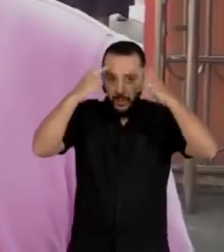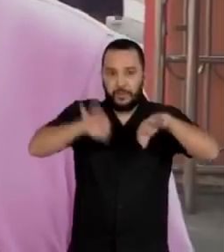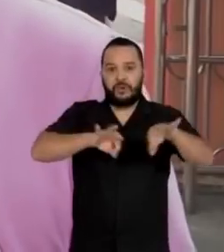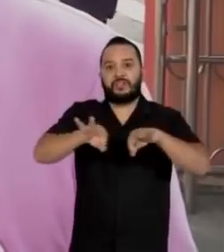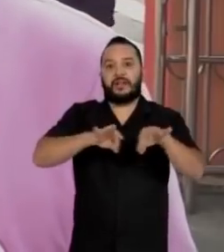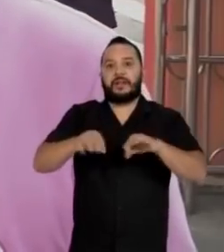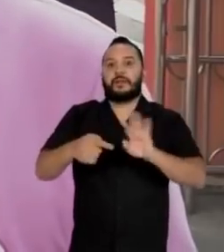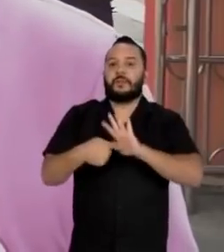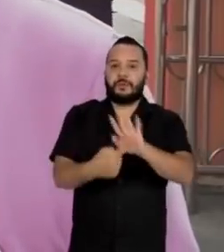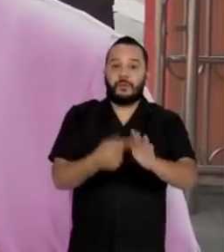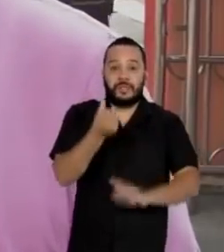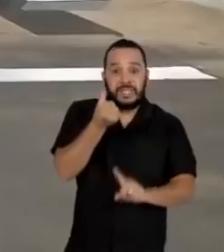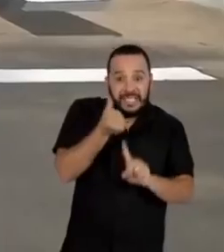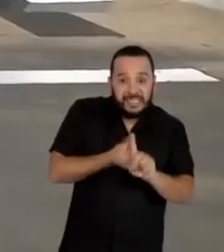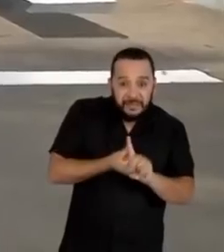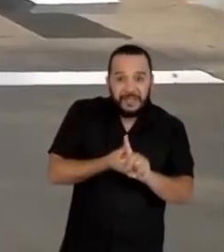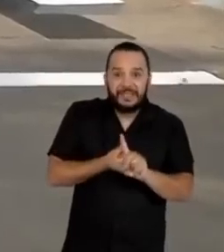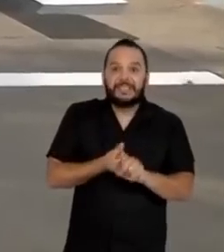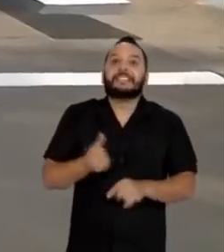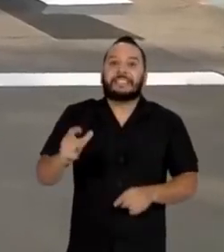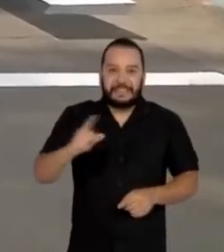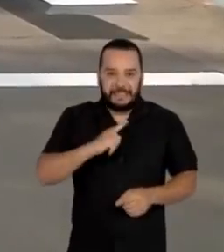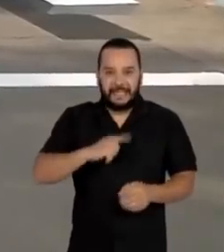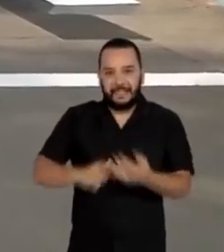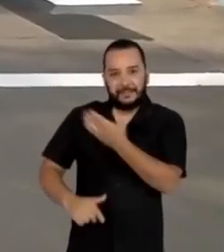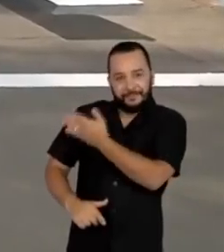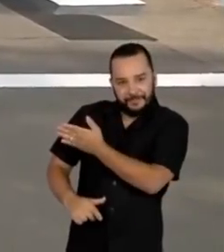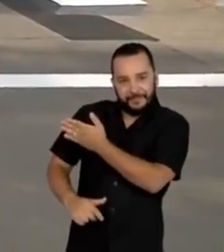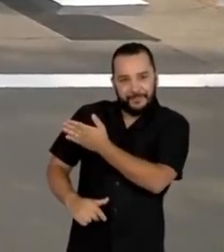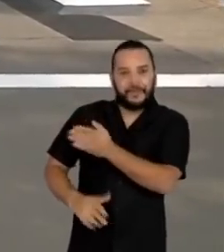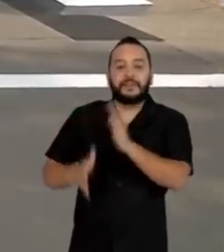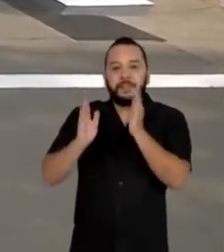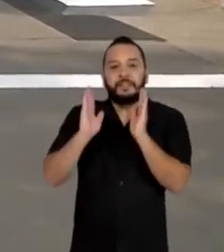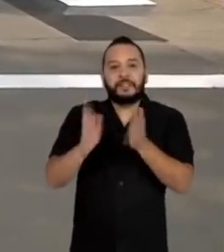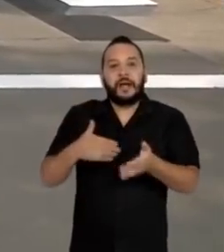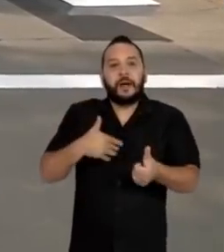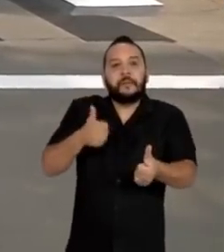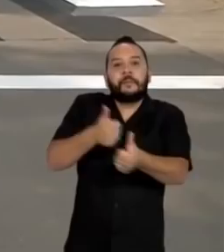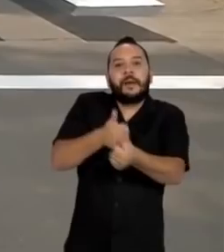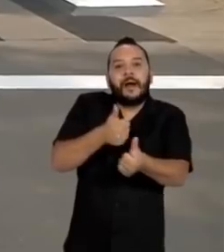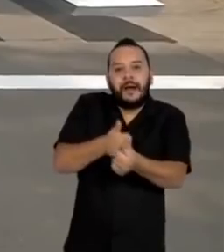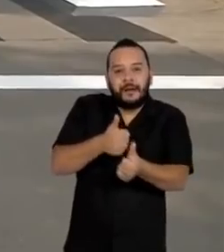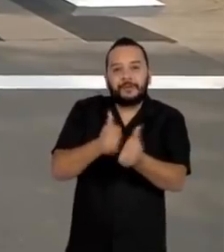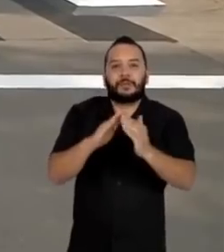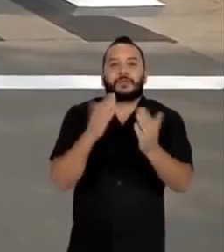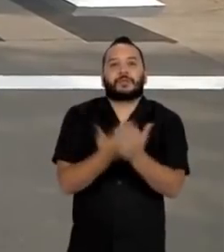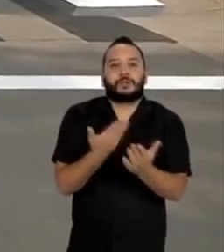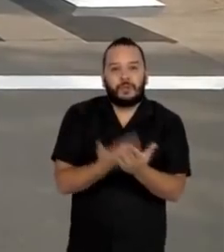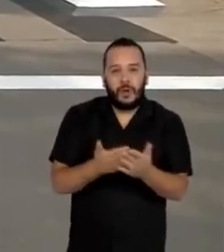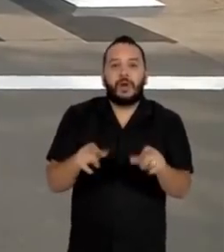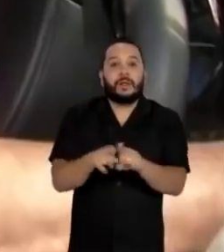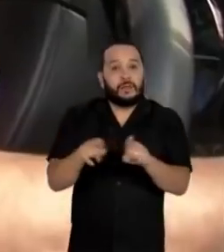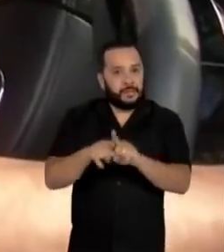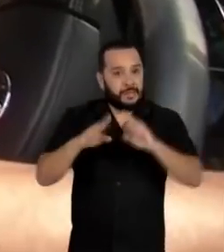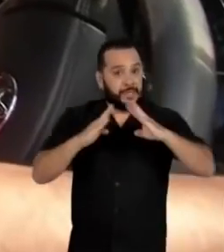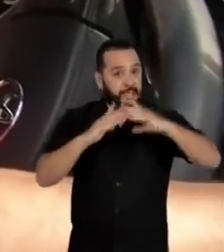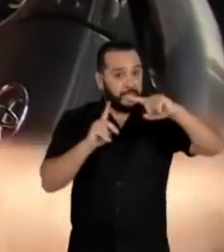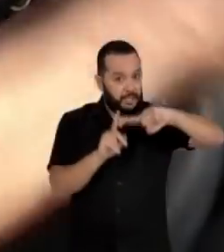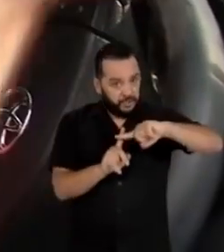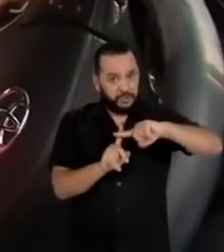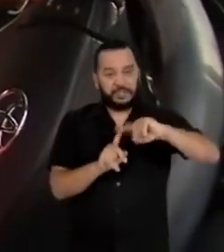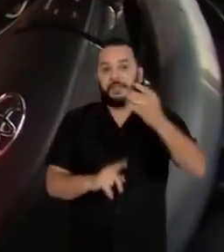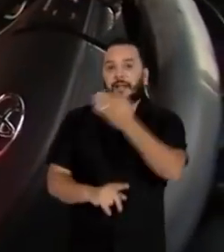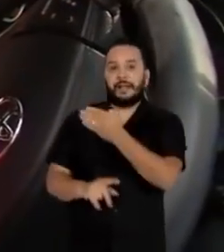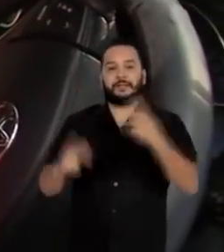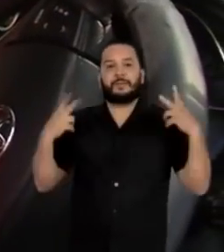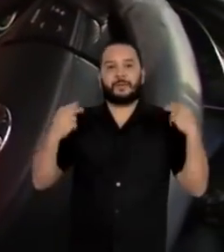que nos últimos 6 meses eles têm levado as faixas para as proximidades de escolas e templos. E esse